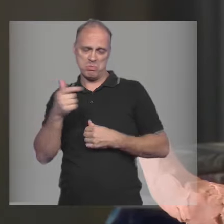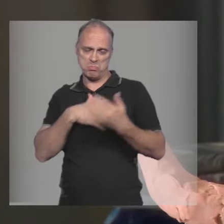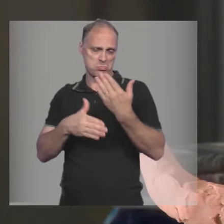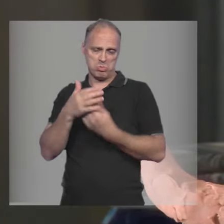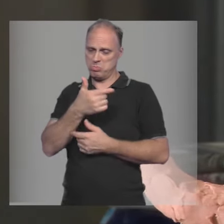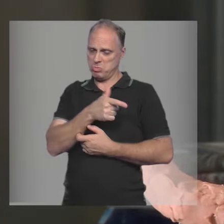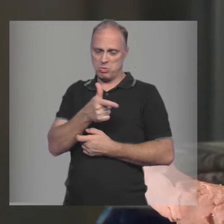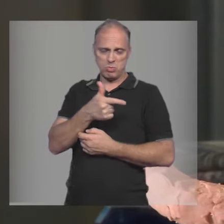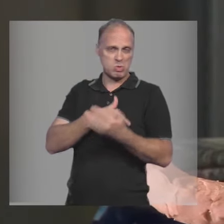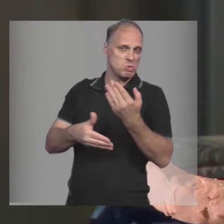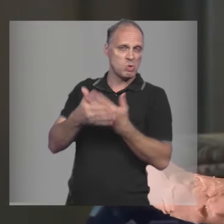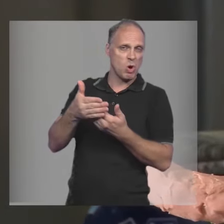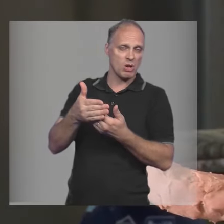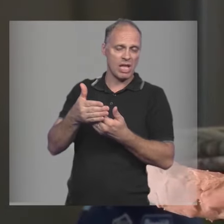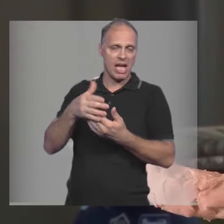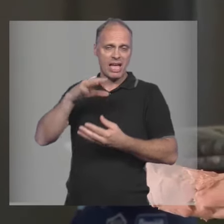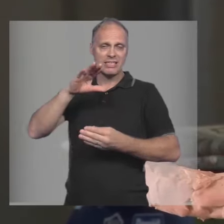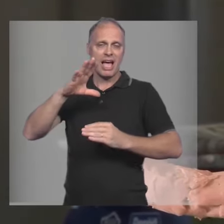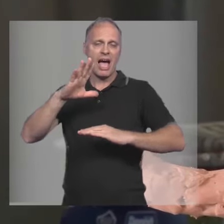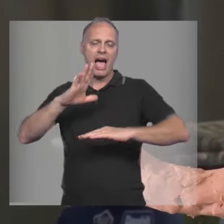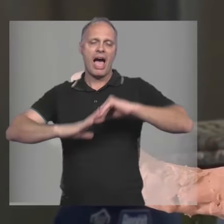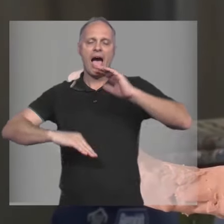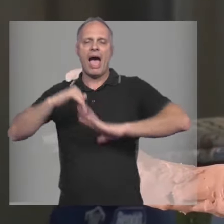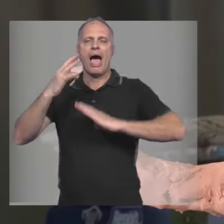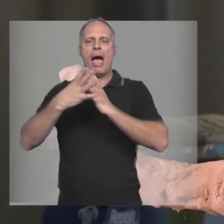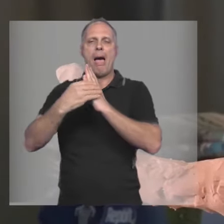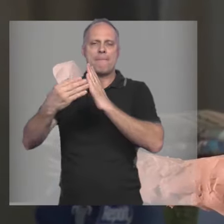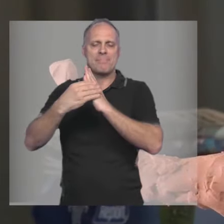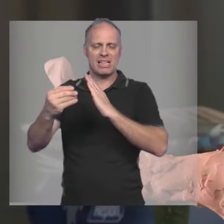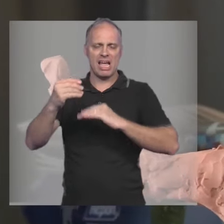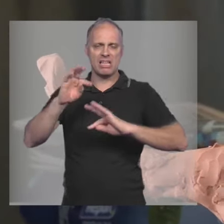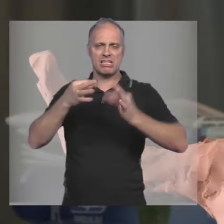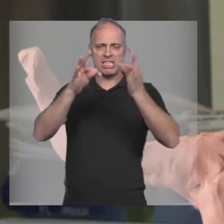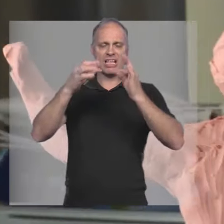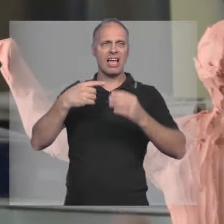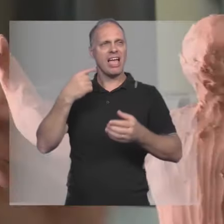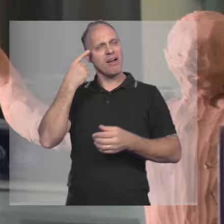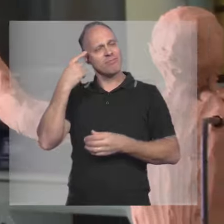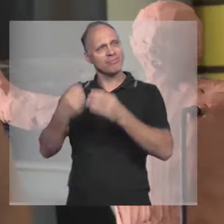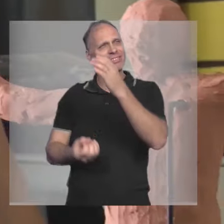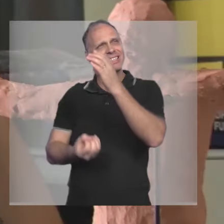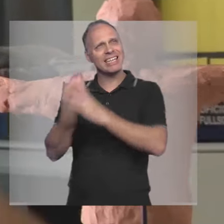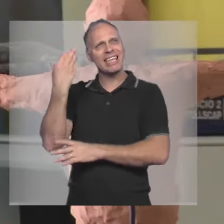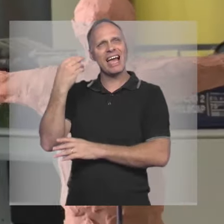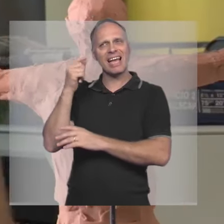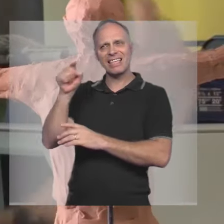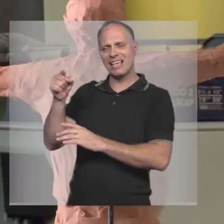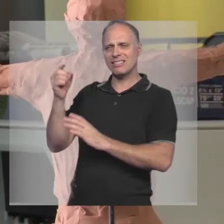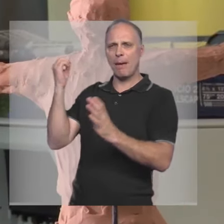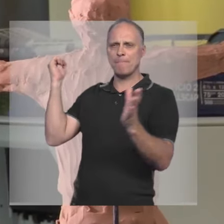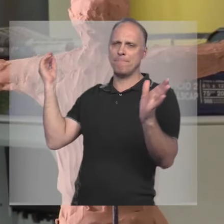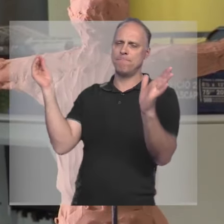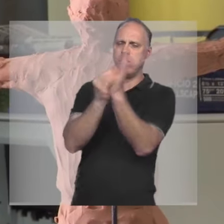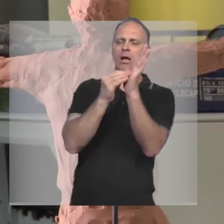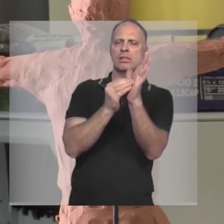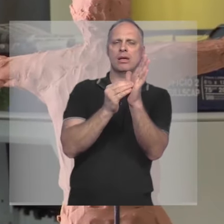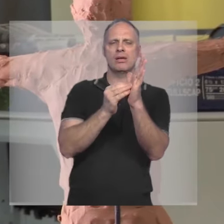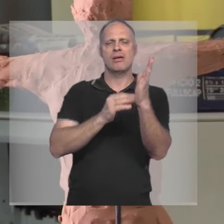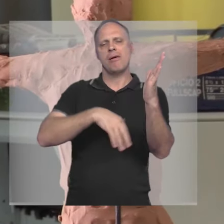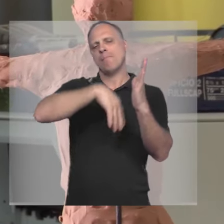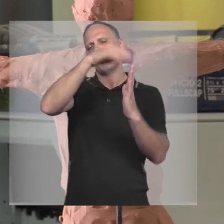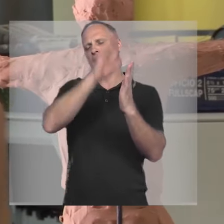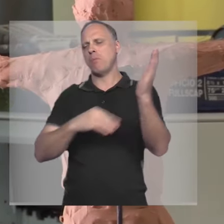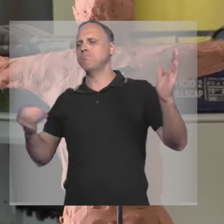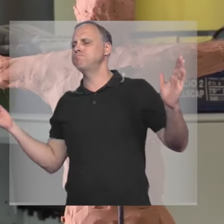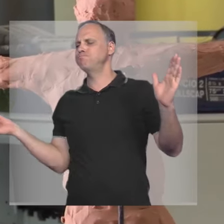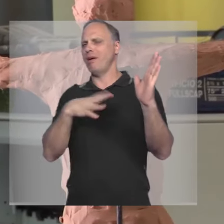toda essa habilidade técnica, então eu vou inventar que realmente essa mancha na parede foi